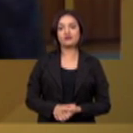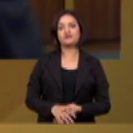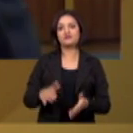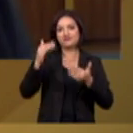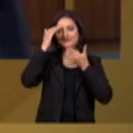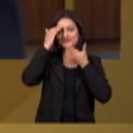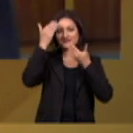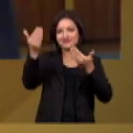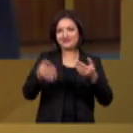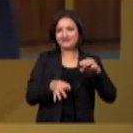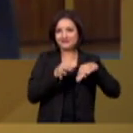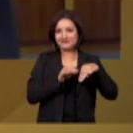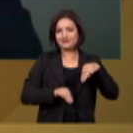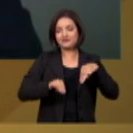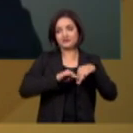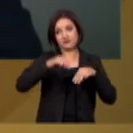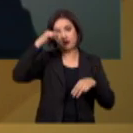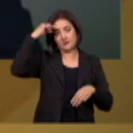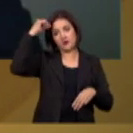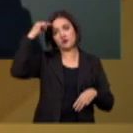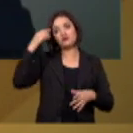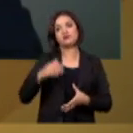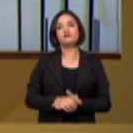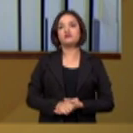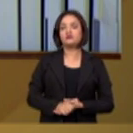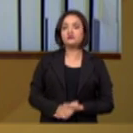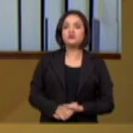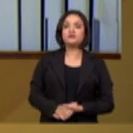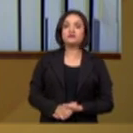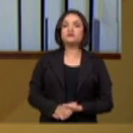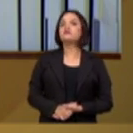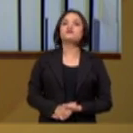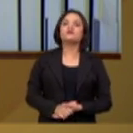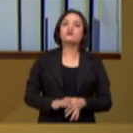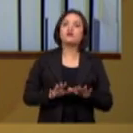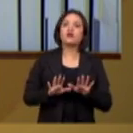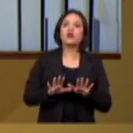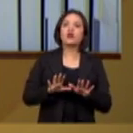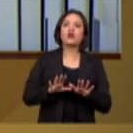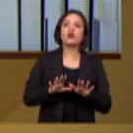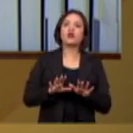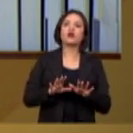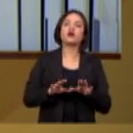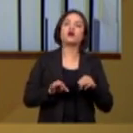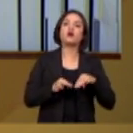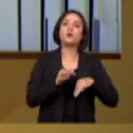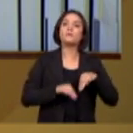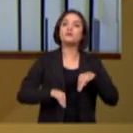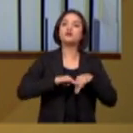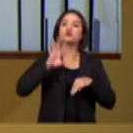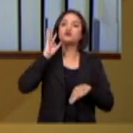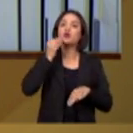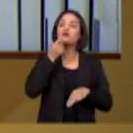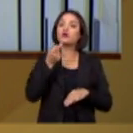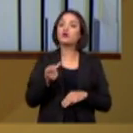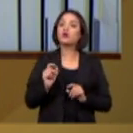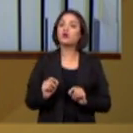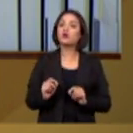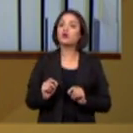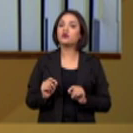rosto existe para mim pois não pois não gostaria se o professor